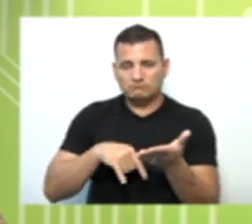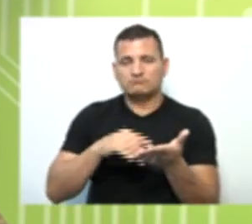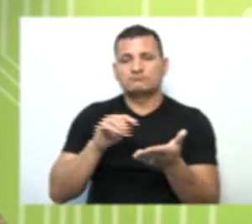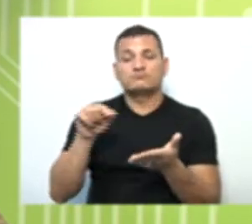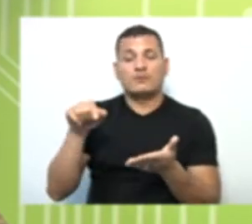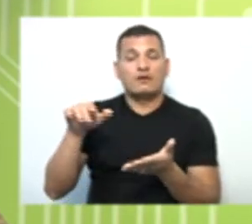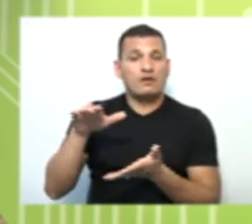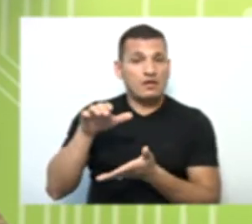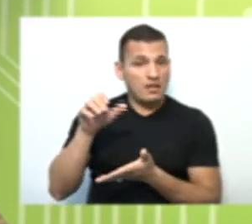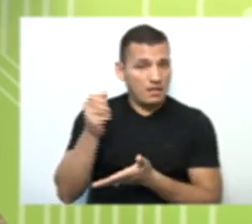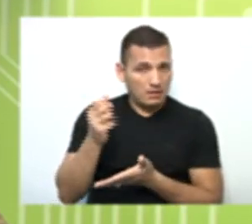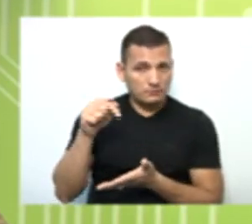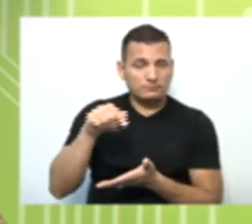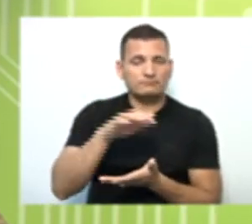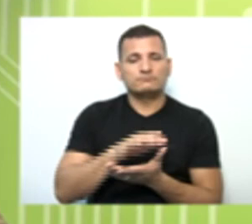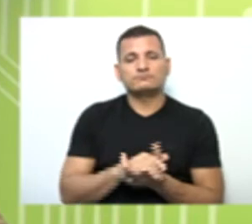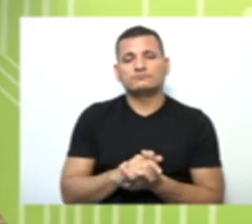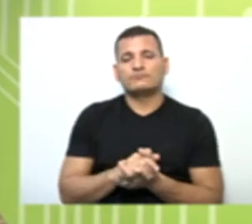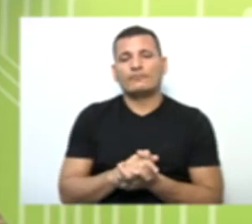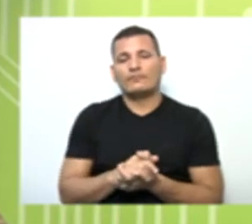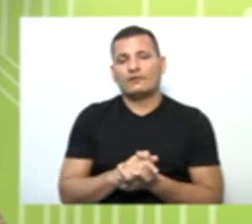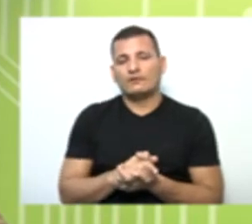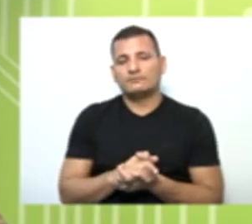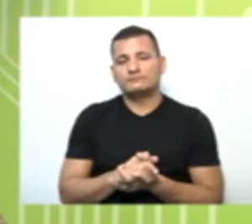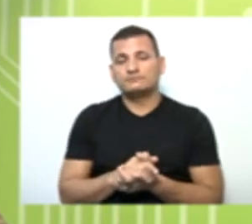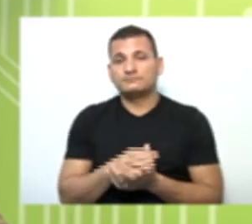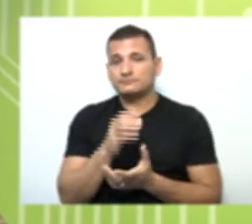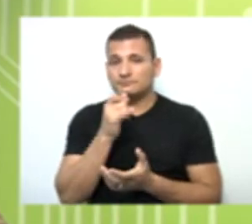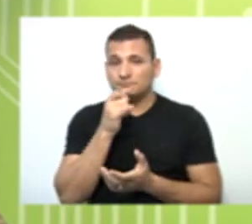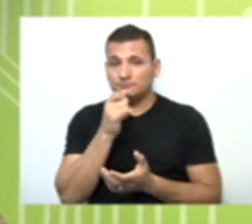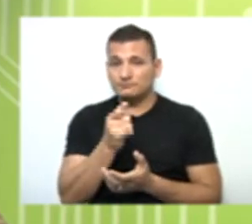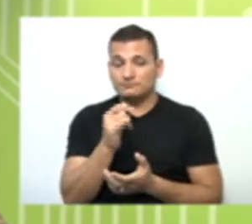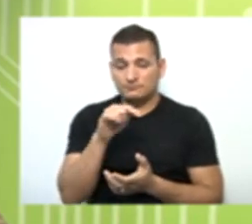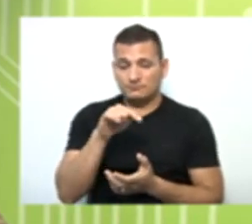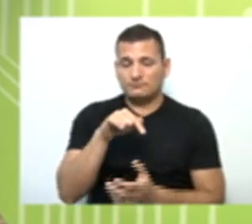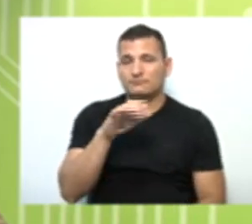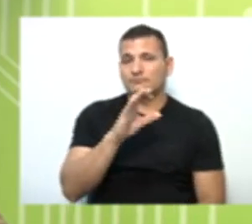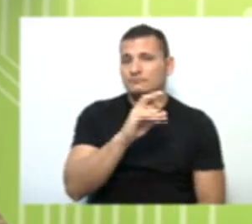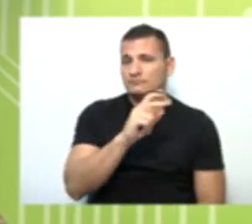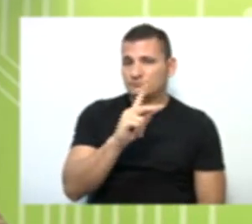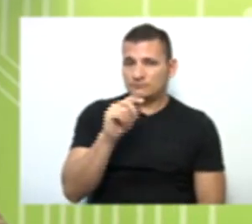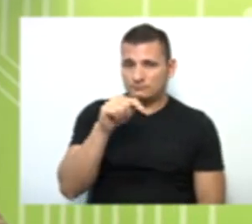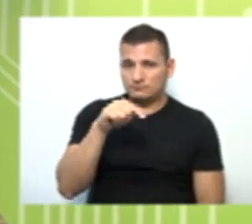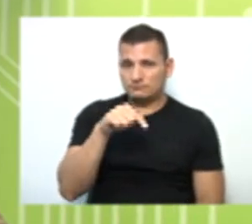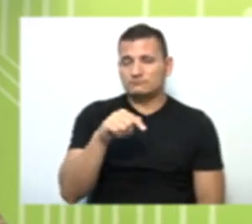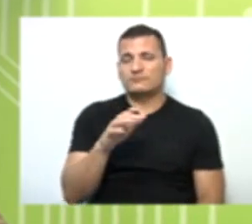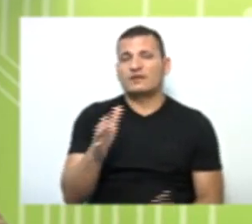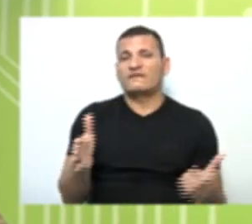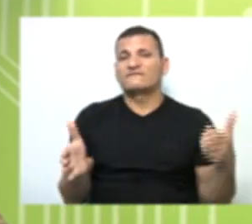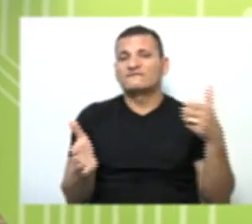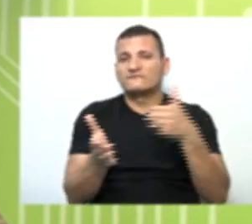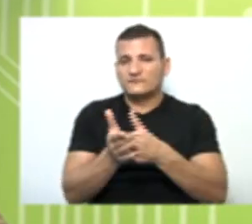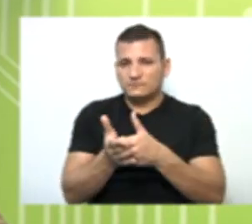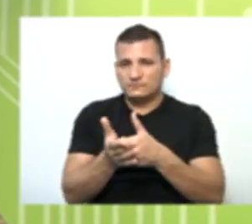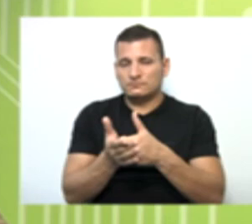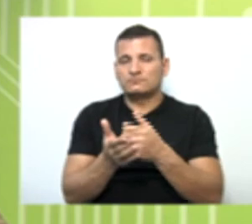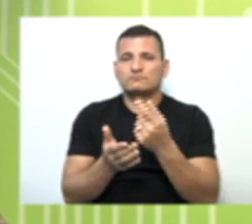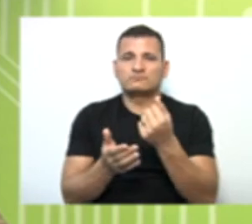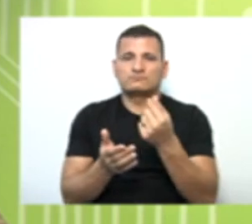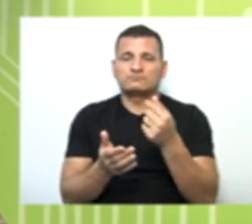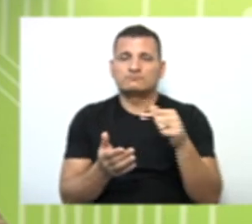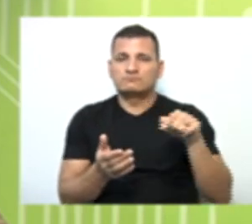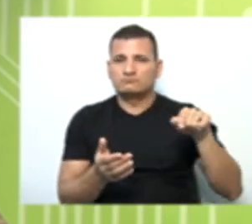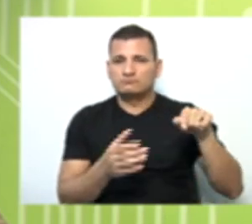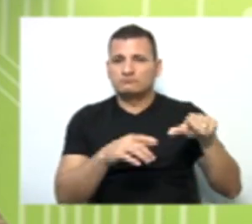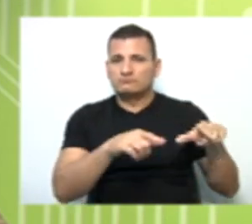leite. Então o que faz? Se a cooperativa for pagar à vista, vai tirar o dinheiro do caixa.